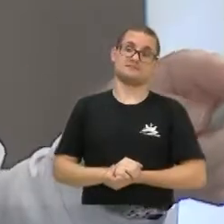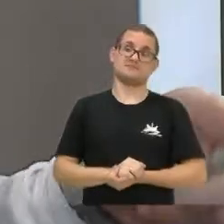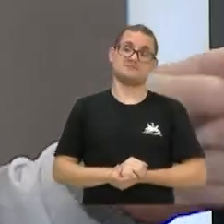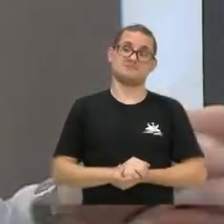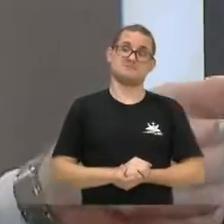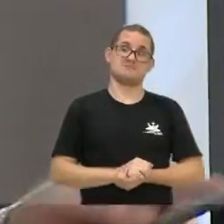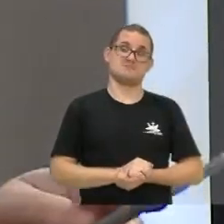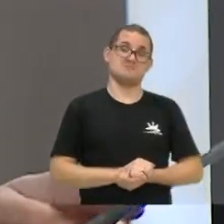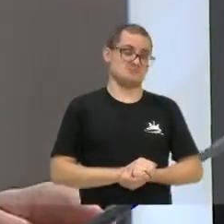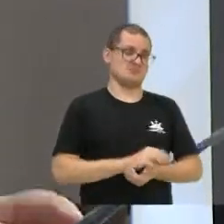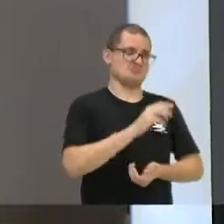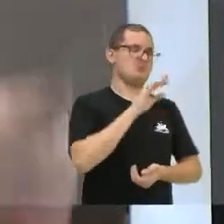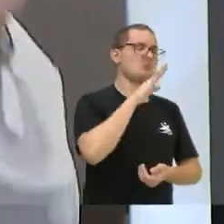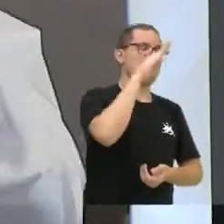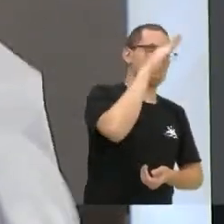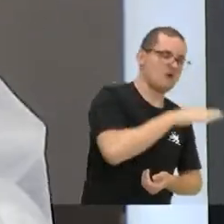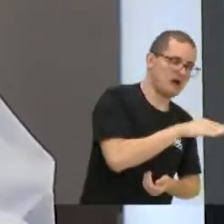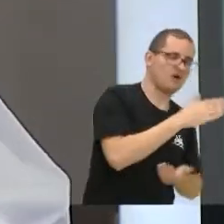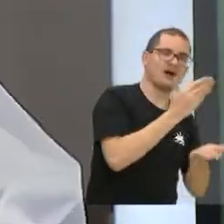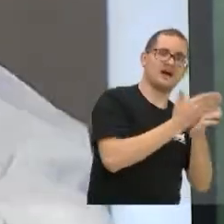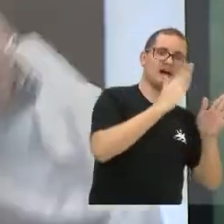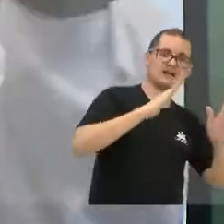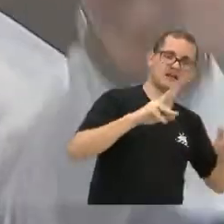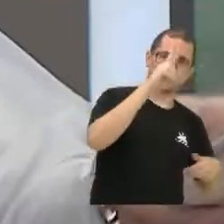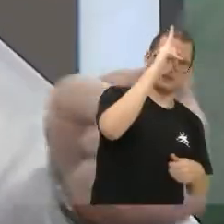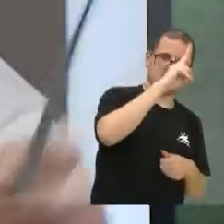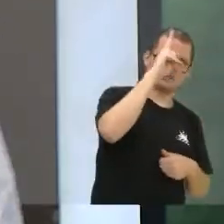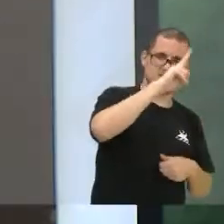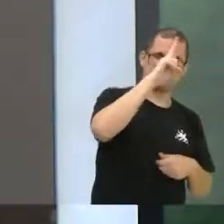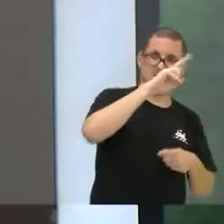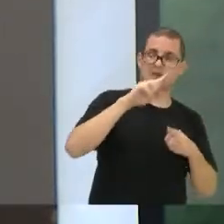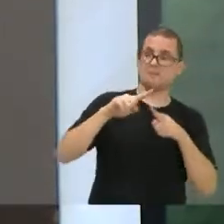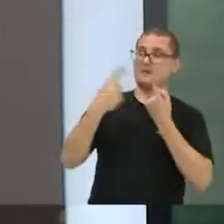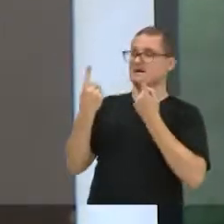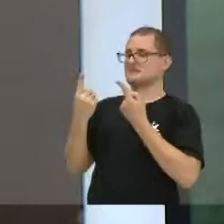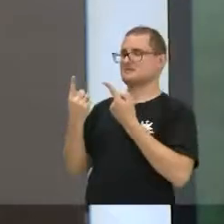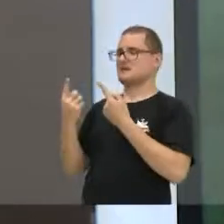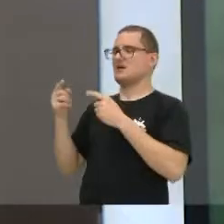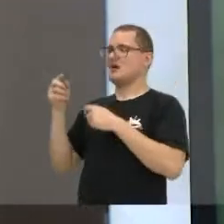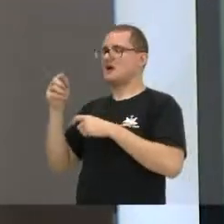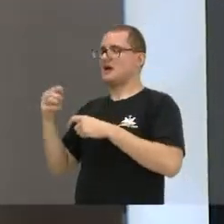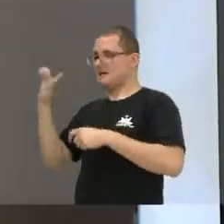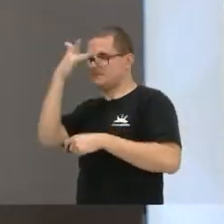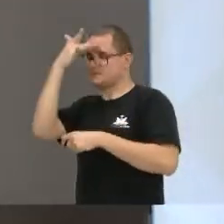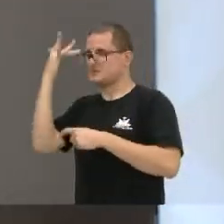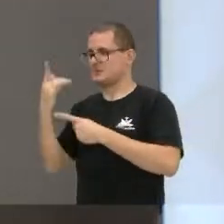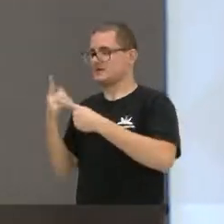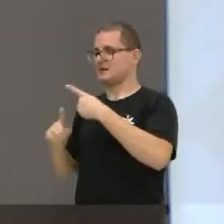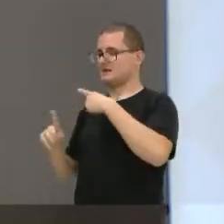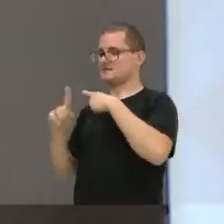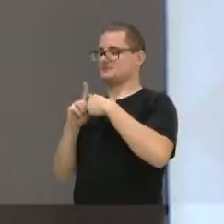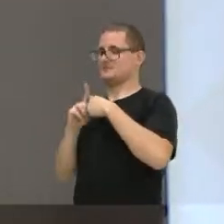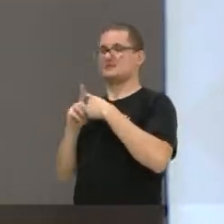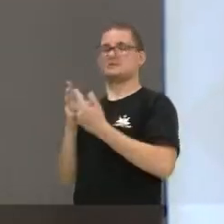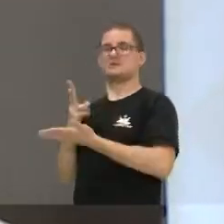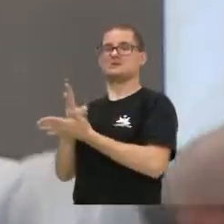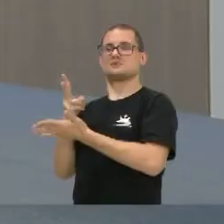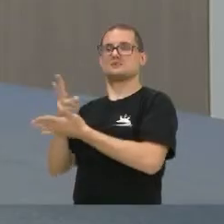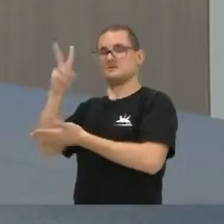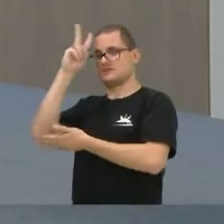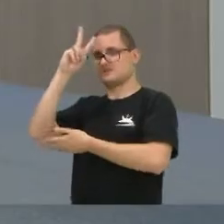besta acaba com a história o cristão suplantam os limites da história e nunca se acaba